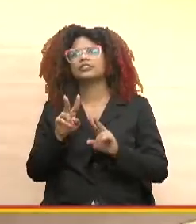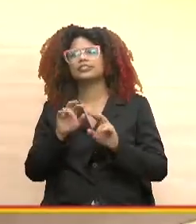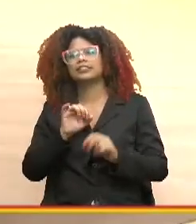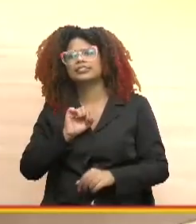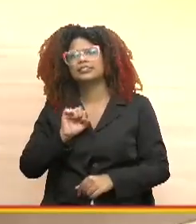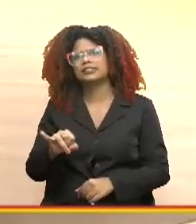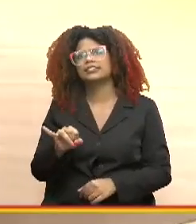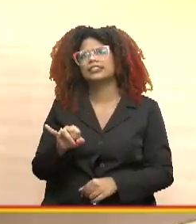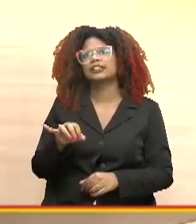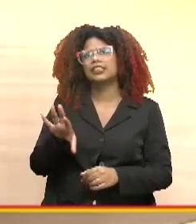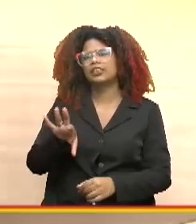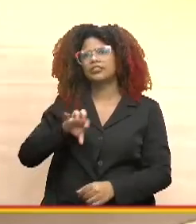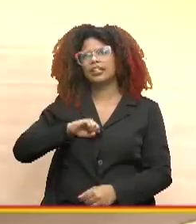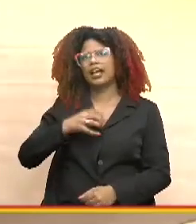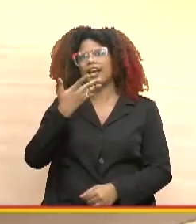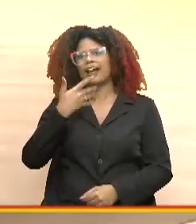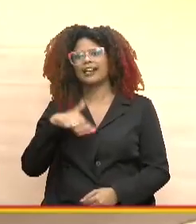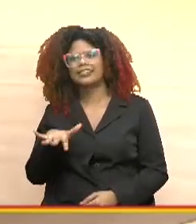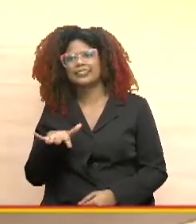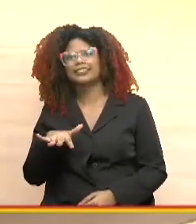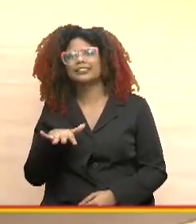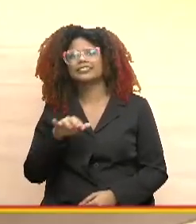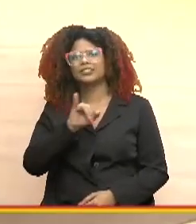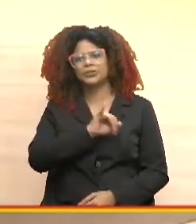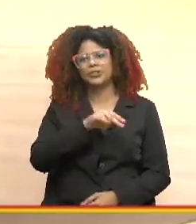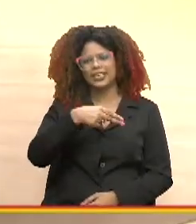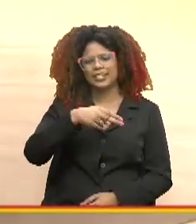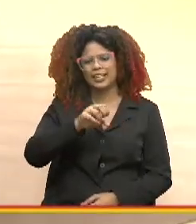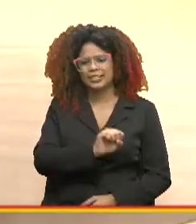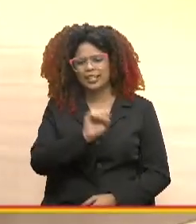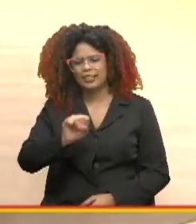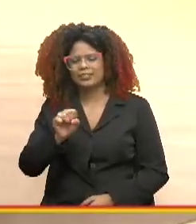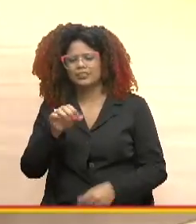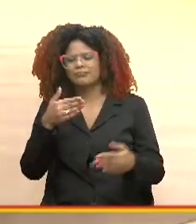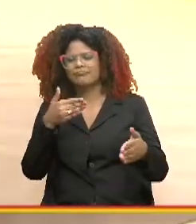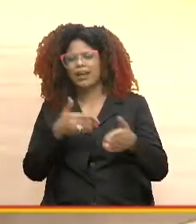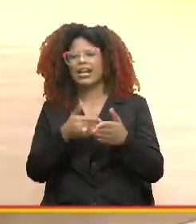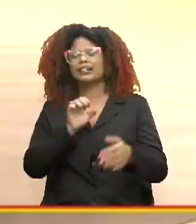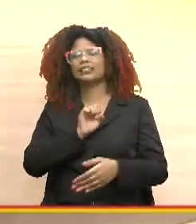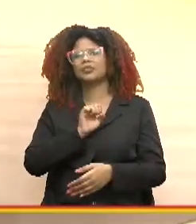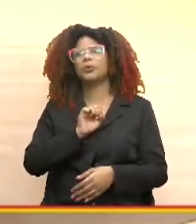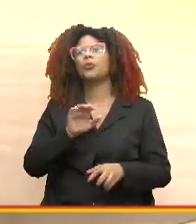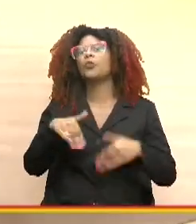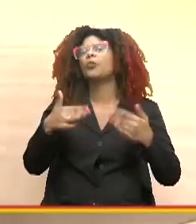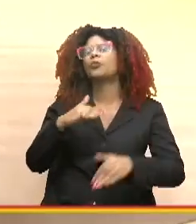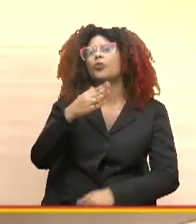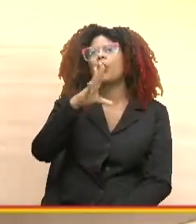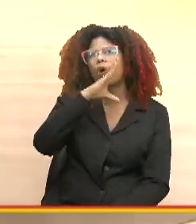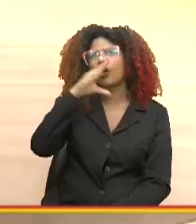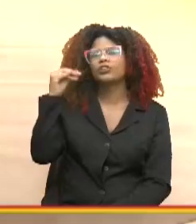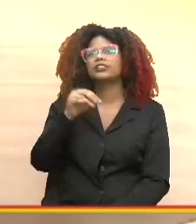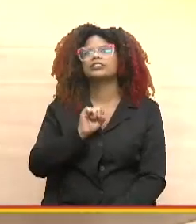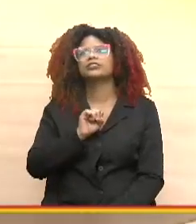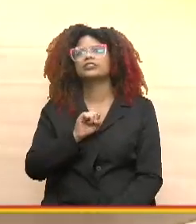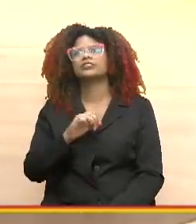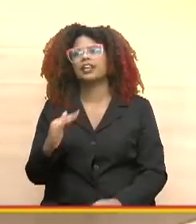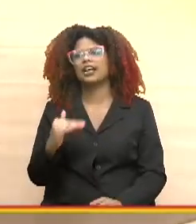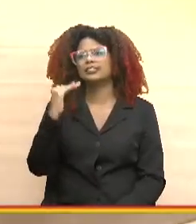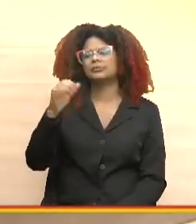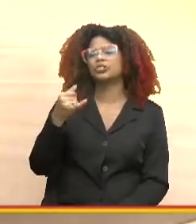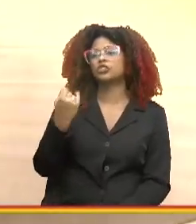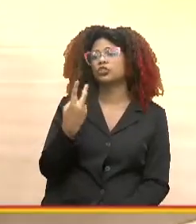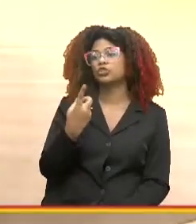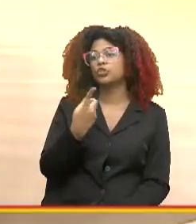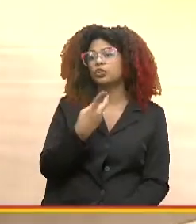que adotar criança e aí o INSS Barra quando é adolescente acima de 12 anos que é o que mais precisa